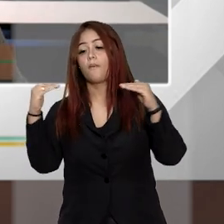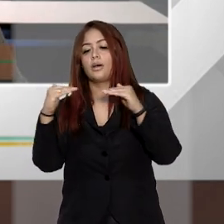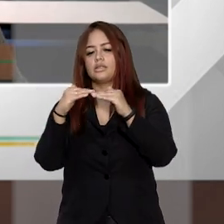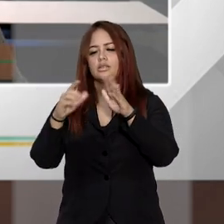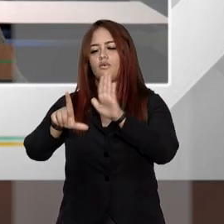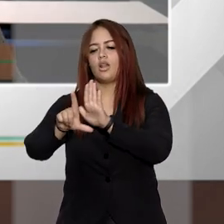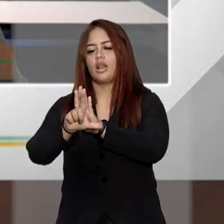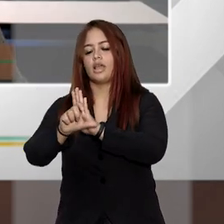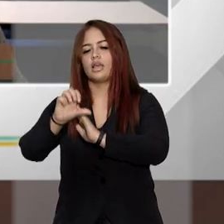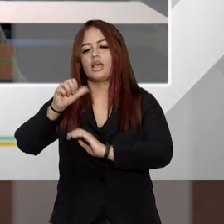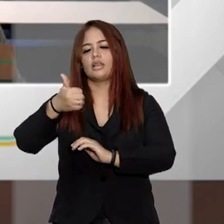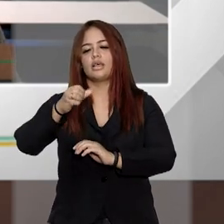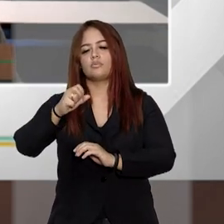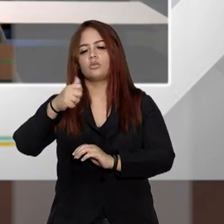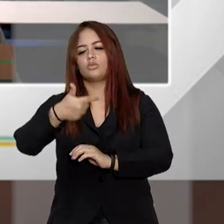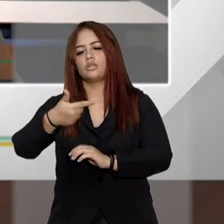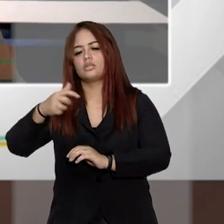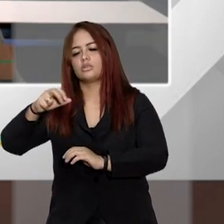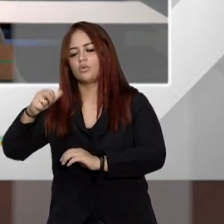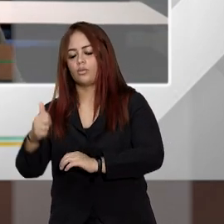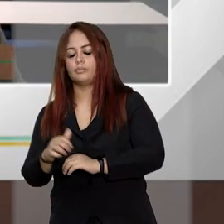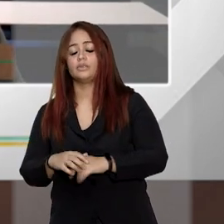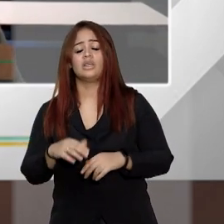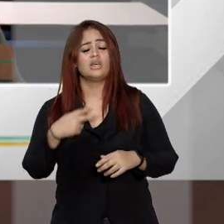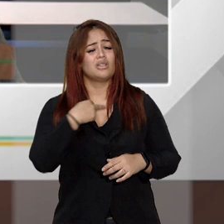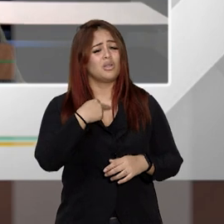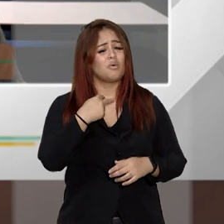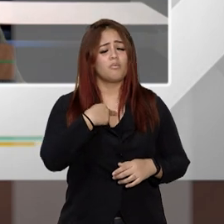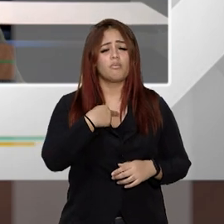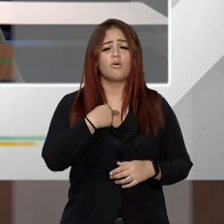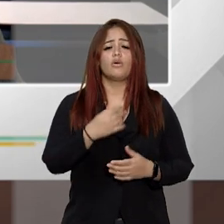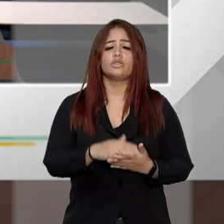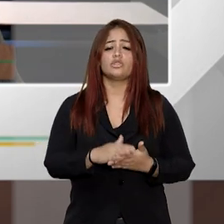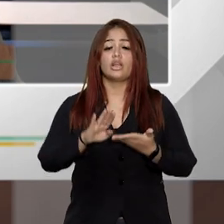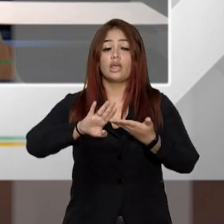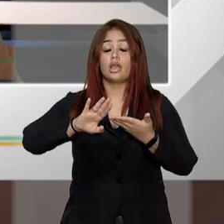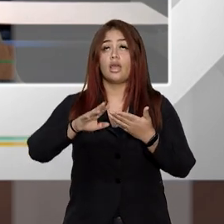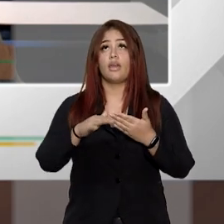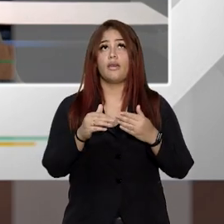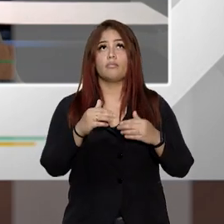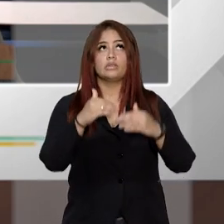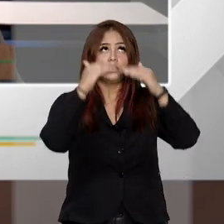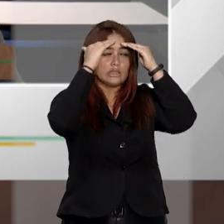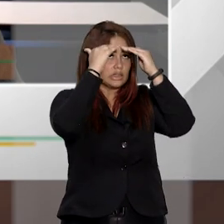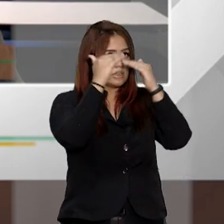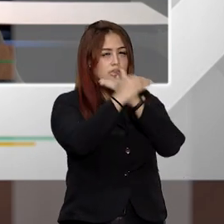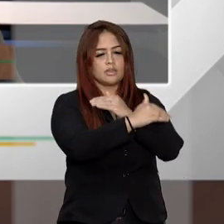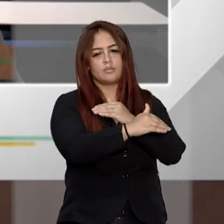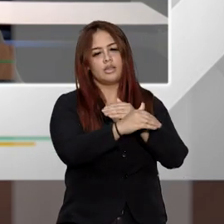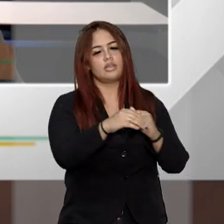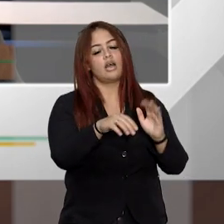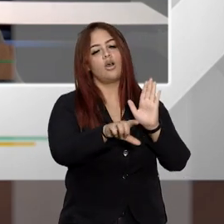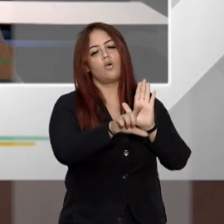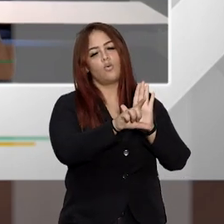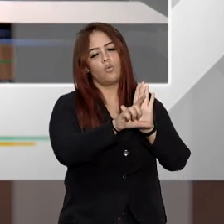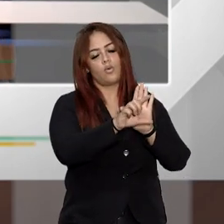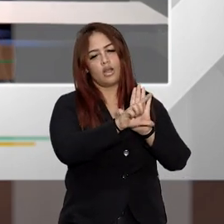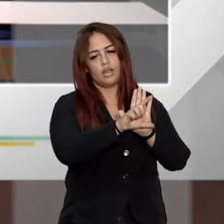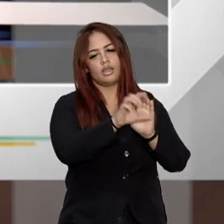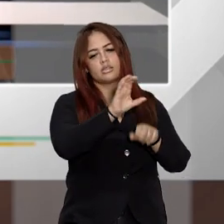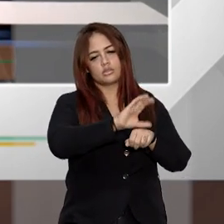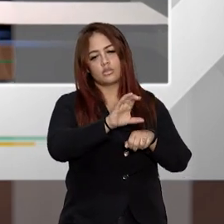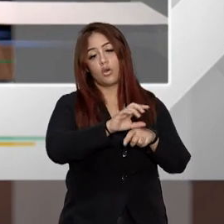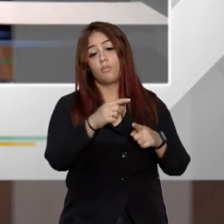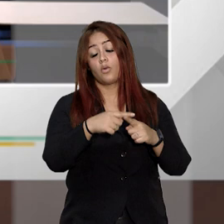Lei 10.251. E aqui a gente não pode se distanciar do texto constitucional, porque nesse ponto a